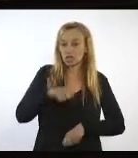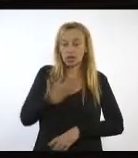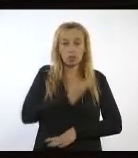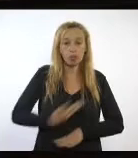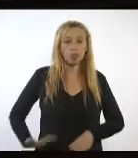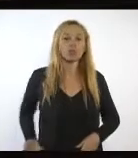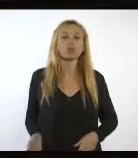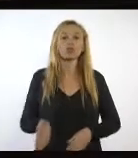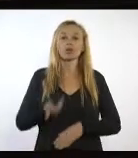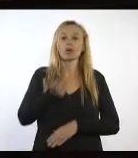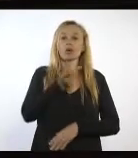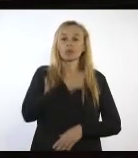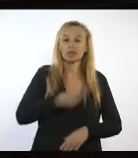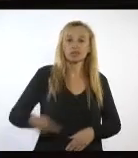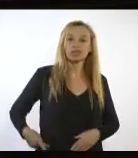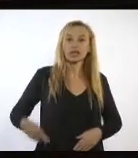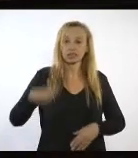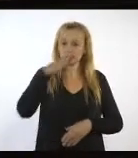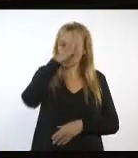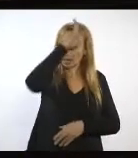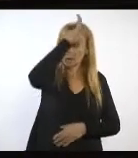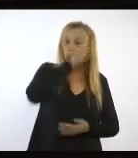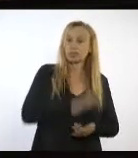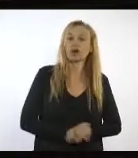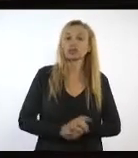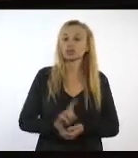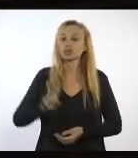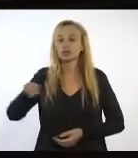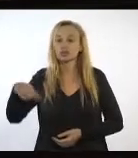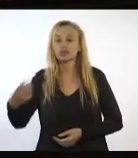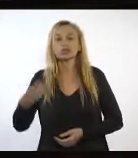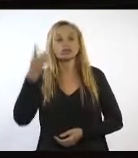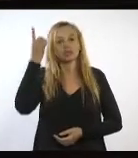presidente da República, muitos deputados,